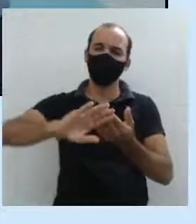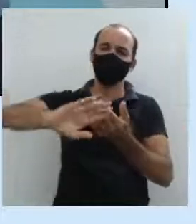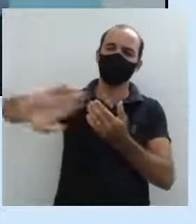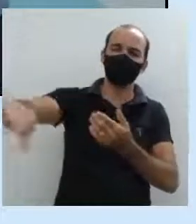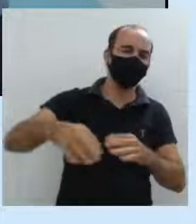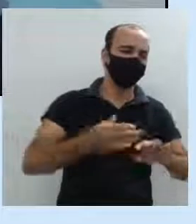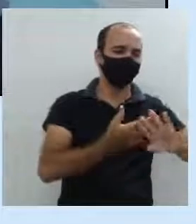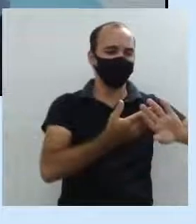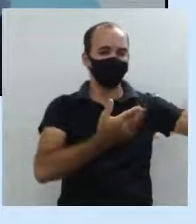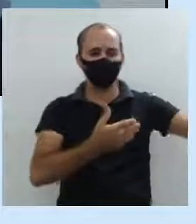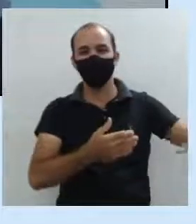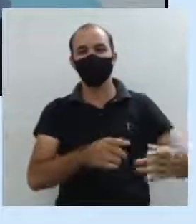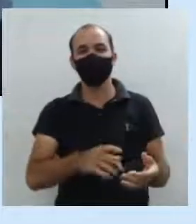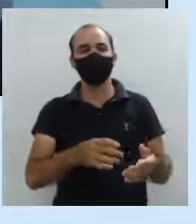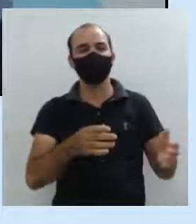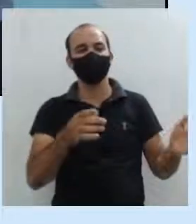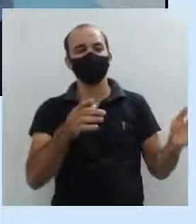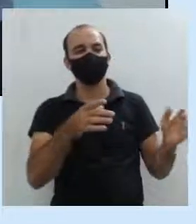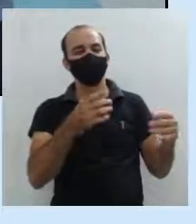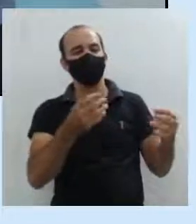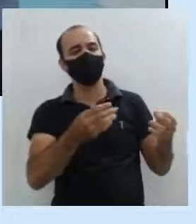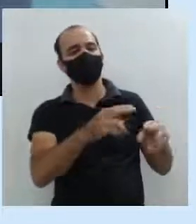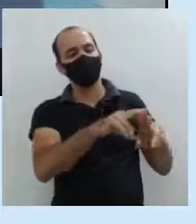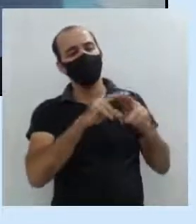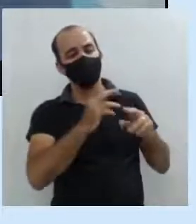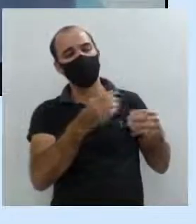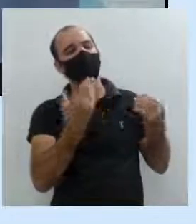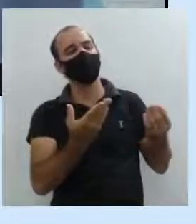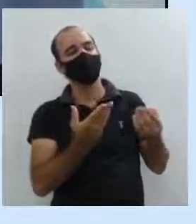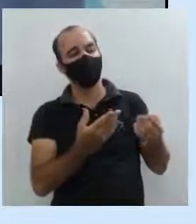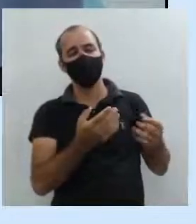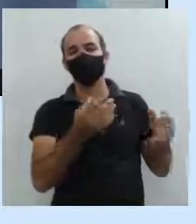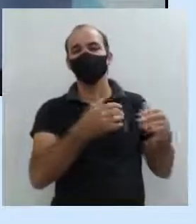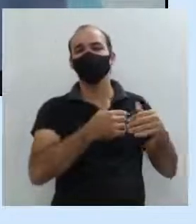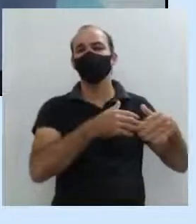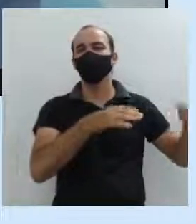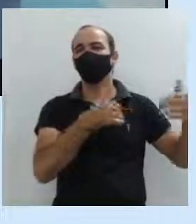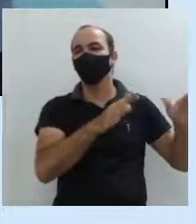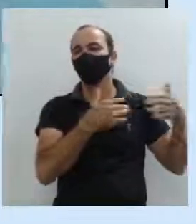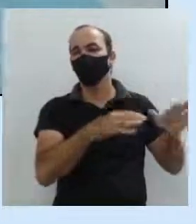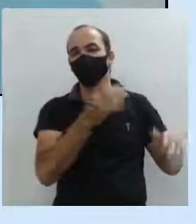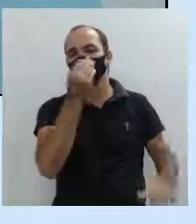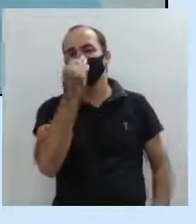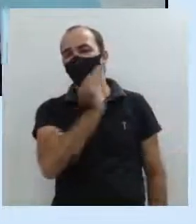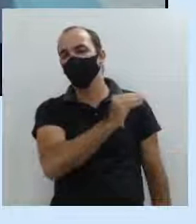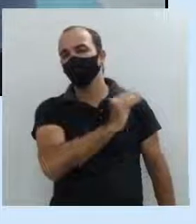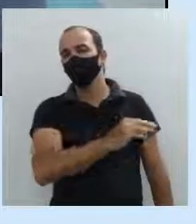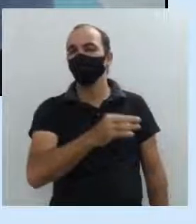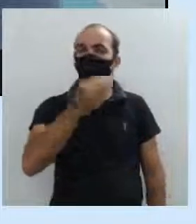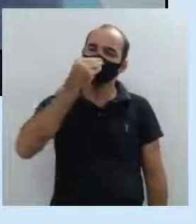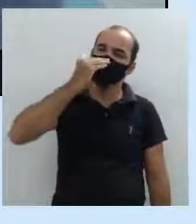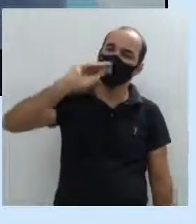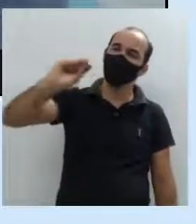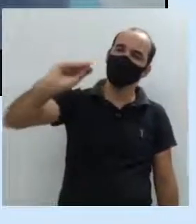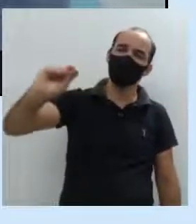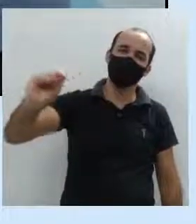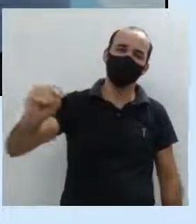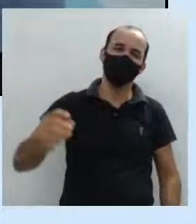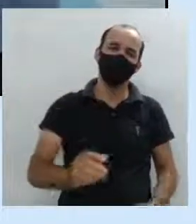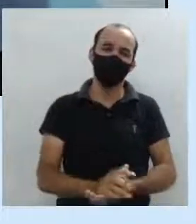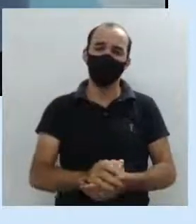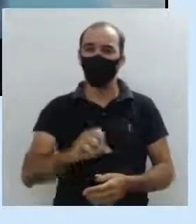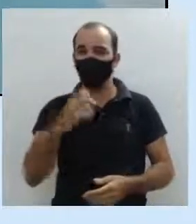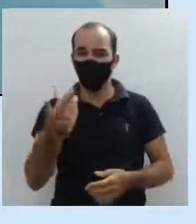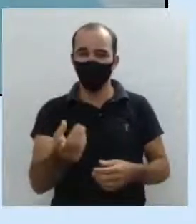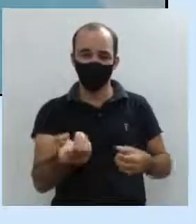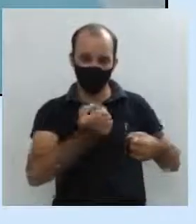nem sequer questionar os motivos, ou sem nem sequer perguntar ou oferecer algo que possa reconciliar essa amizade,